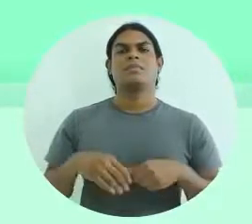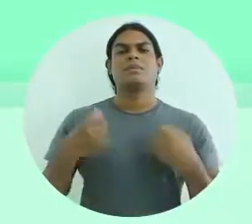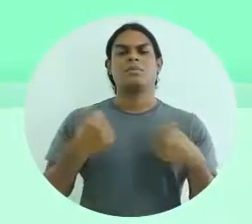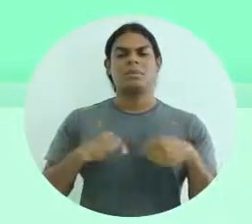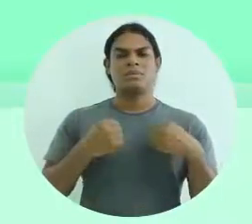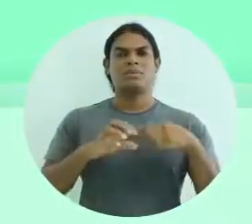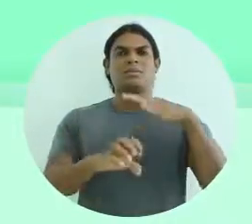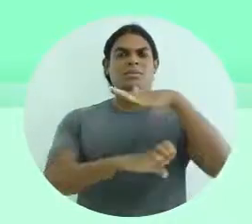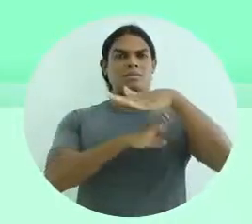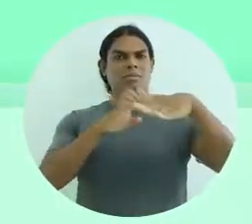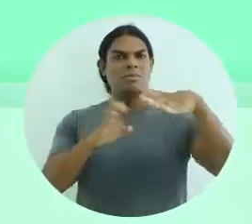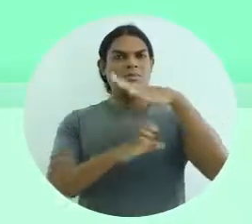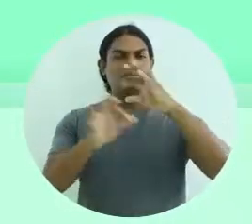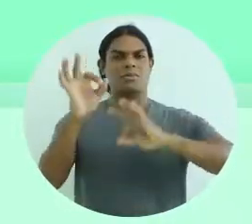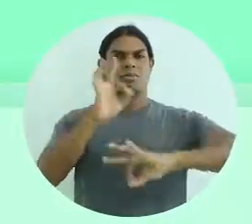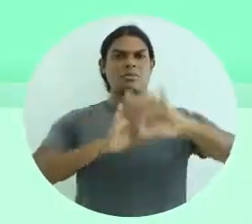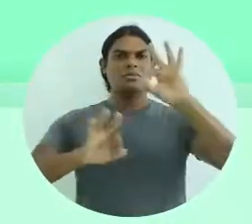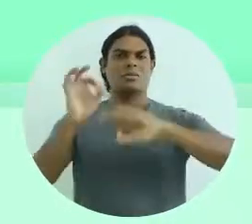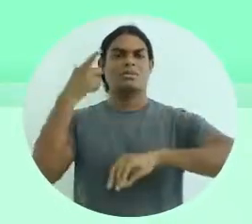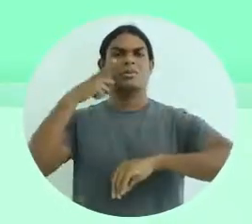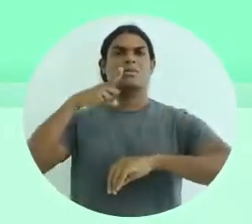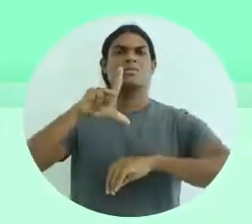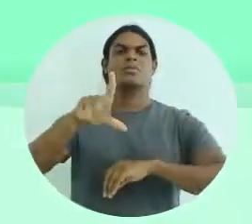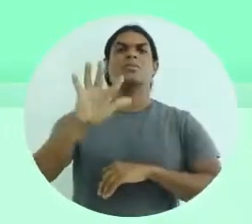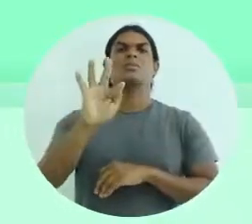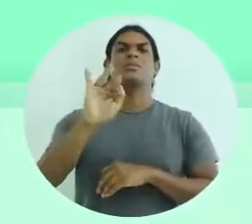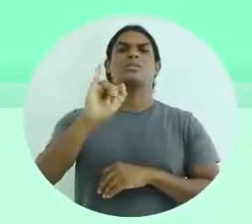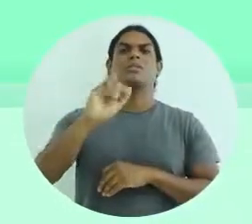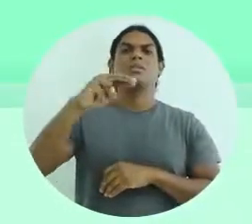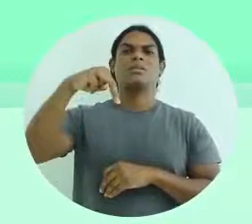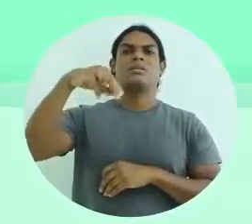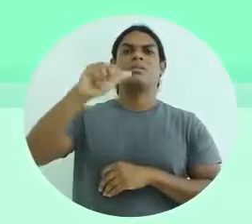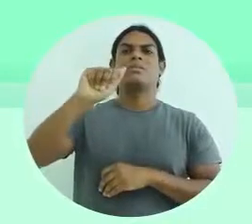certinha para conseguir esse tipo de financiamento. Então,